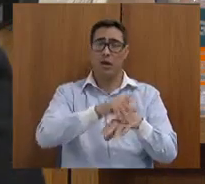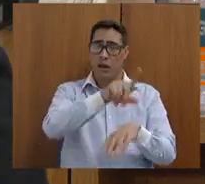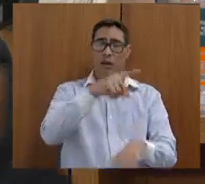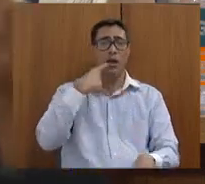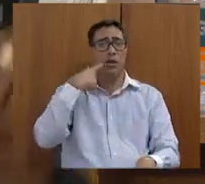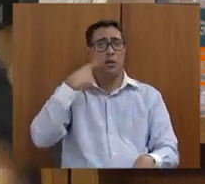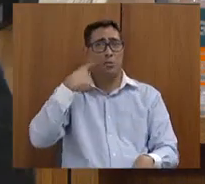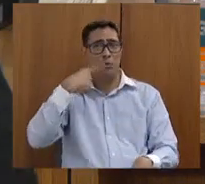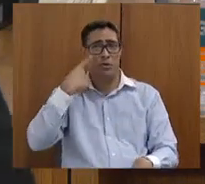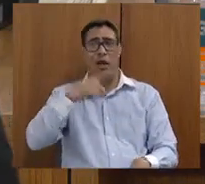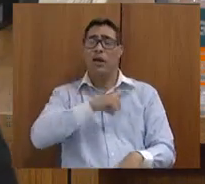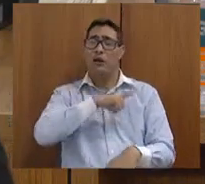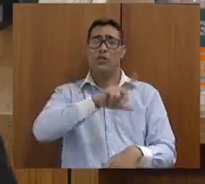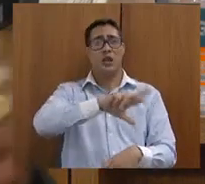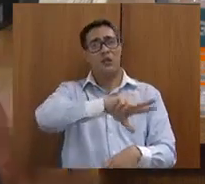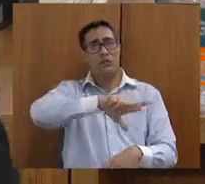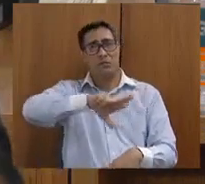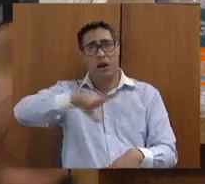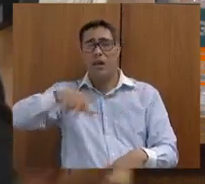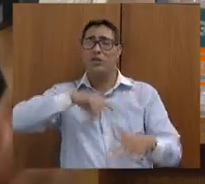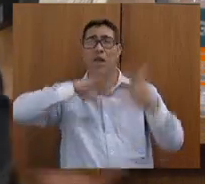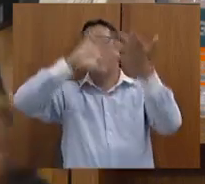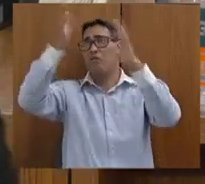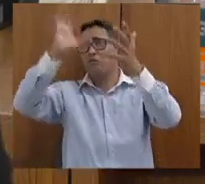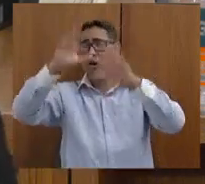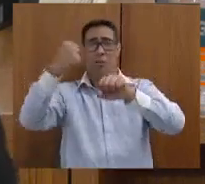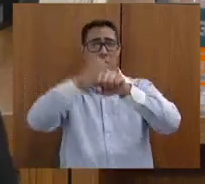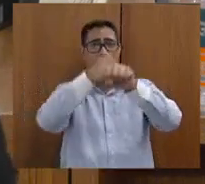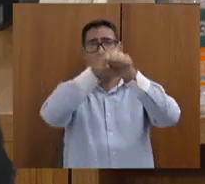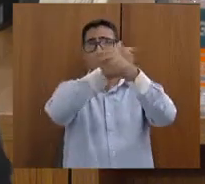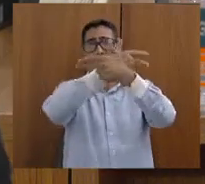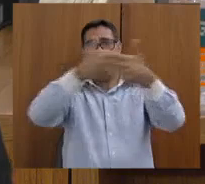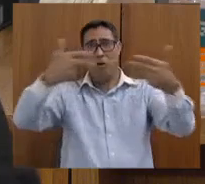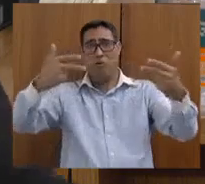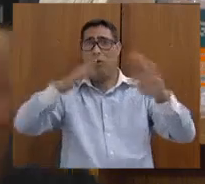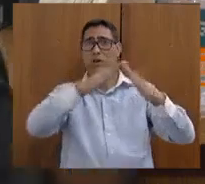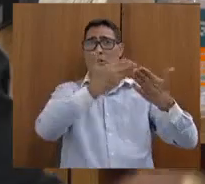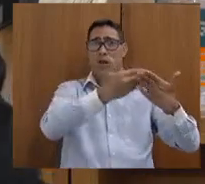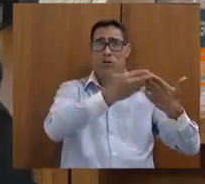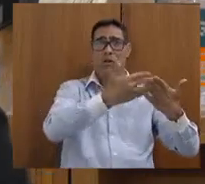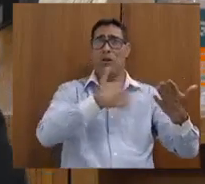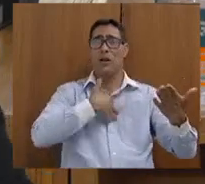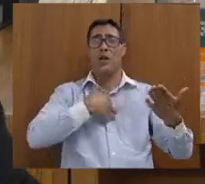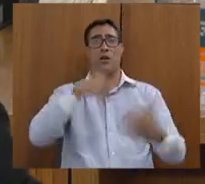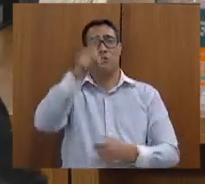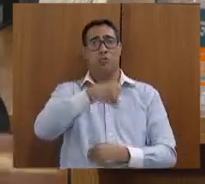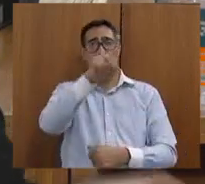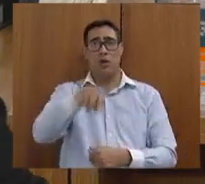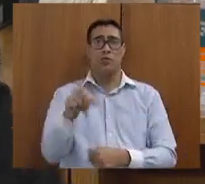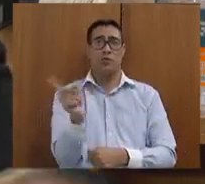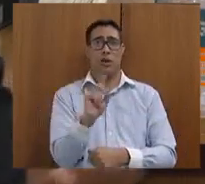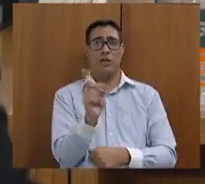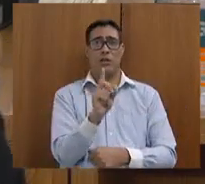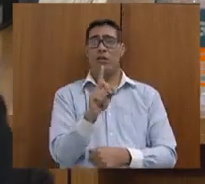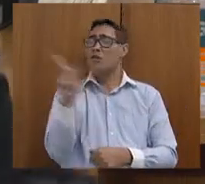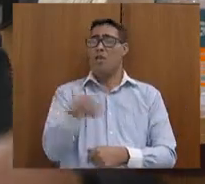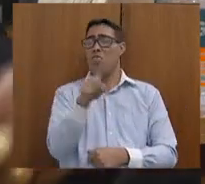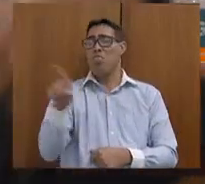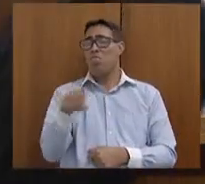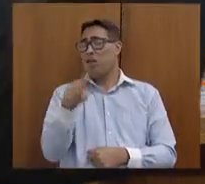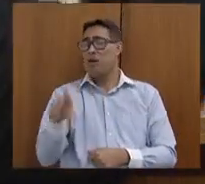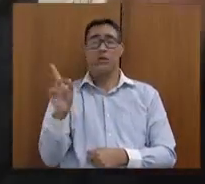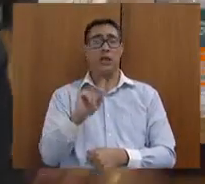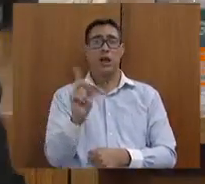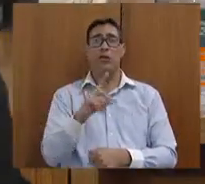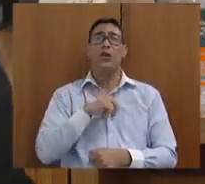tinha várias indicações de reforma obra construção de escola eu não anulei não vou anular todas tinha